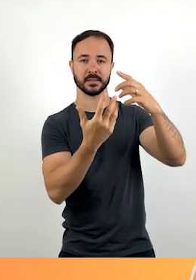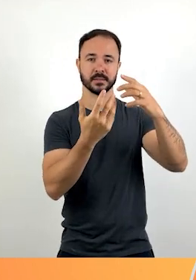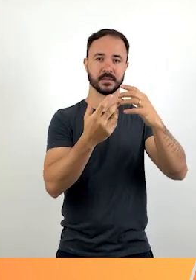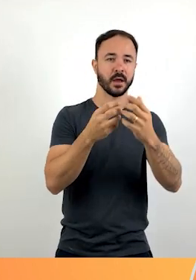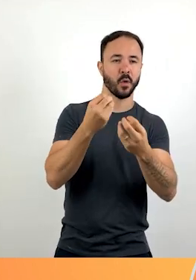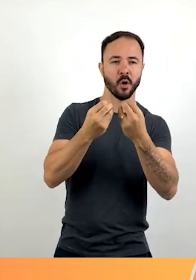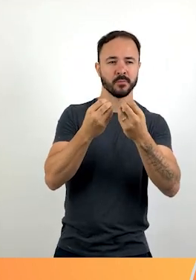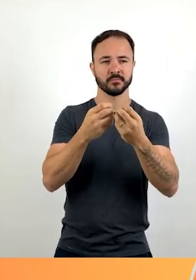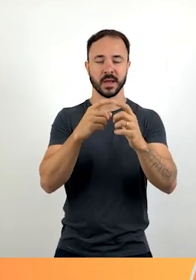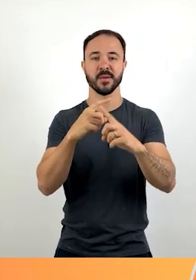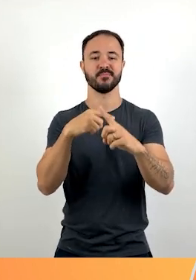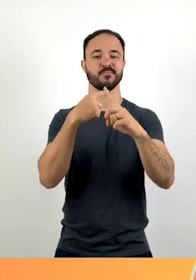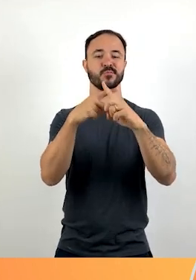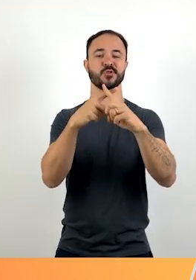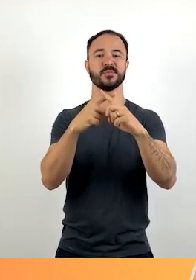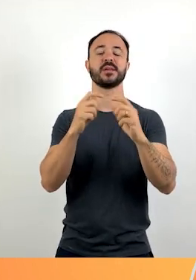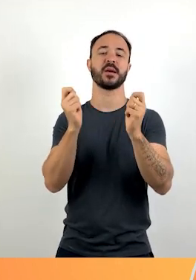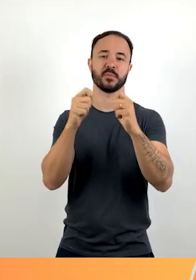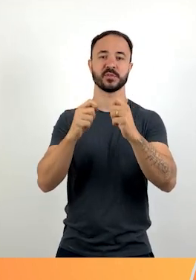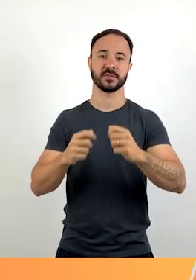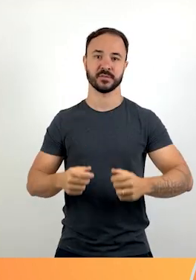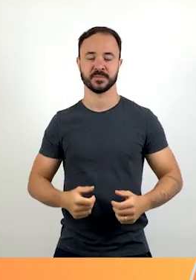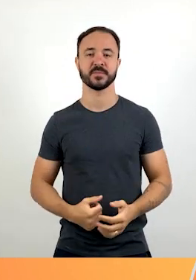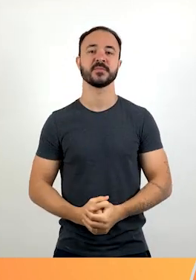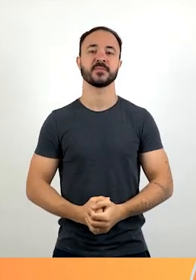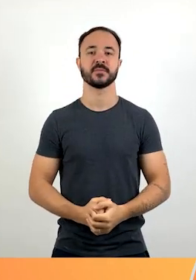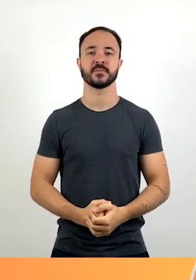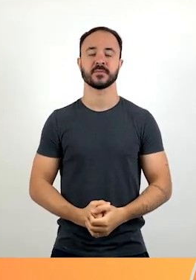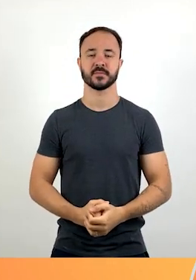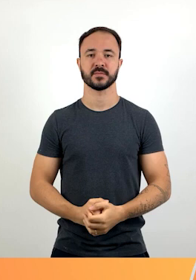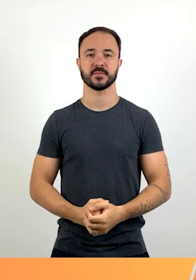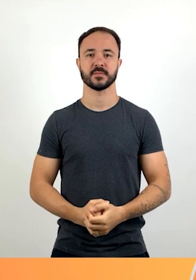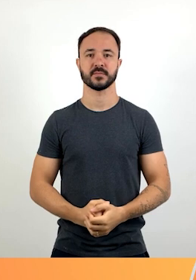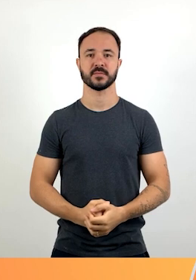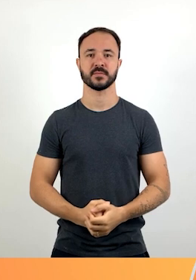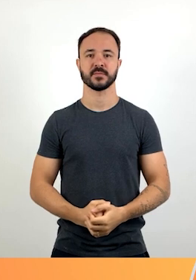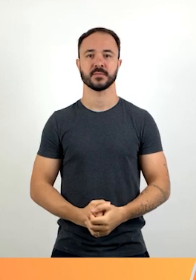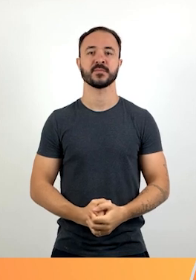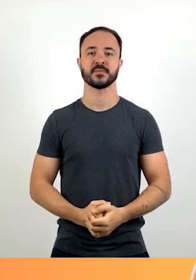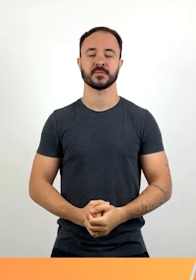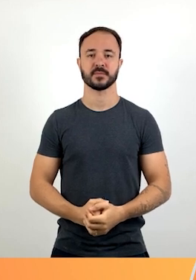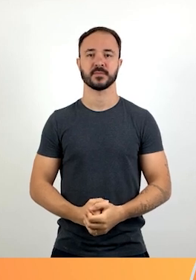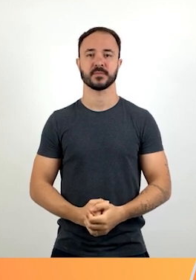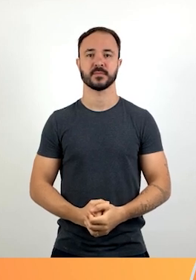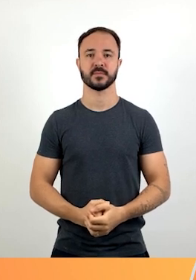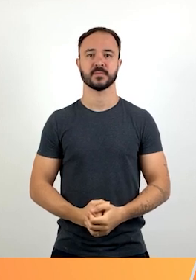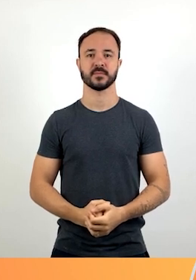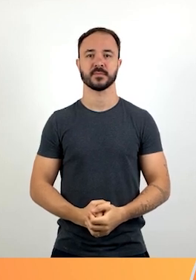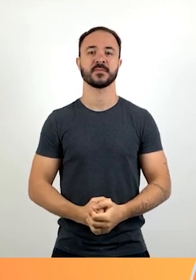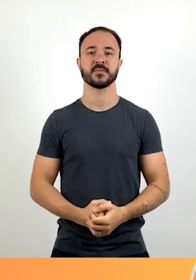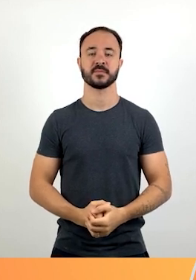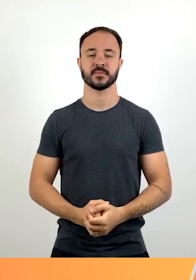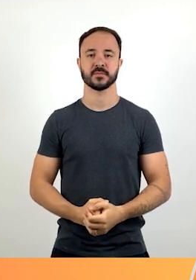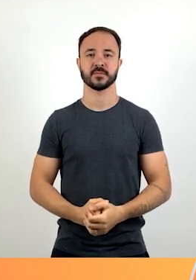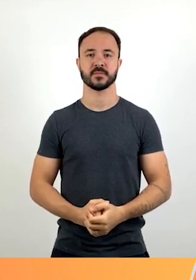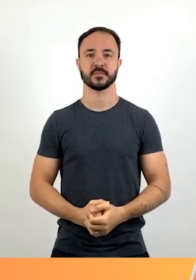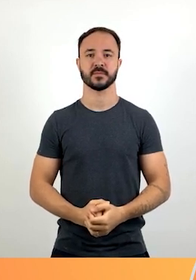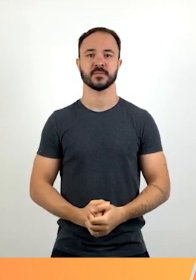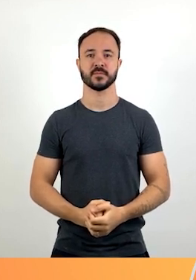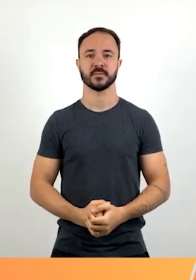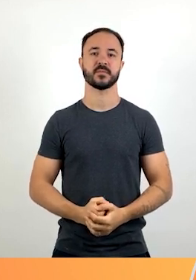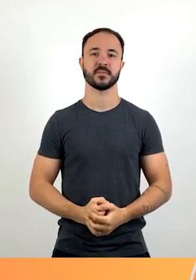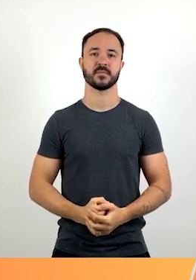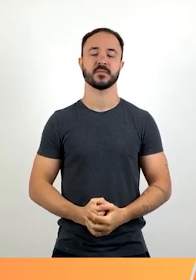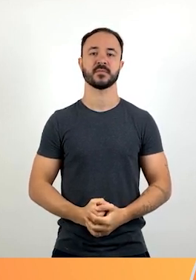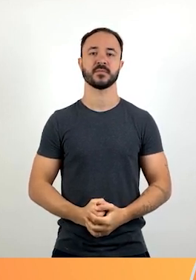você simplifica depois. Ou eu posso simplificar logo aqui, ó. 3 com 3, e aí ficaria 8 vezes 1 é 8. 1